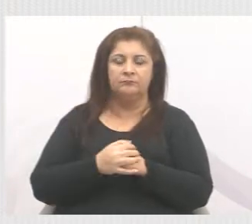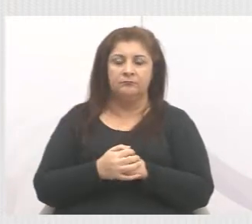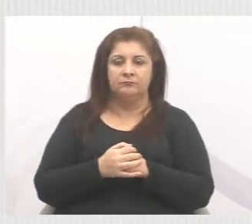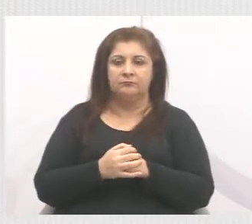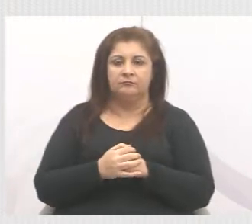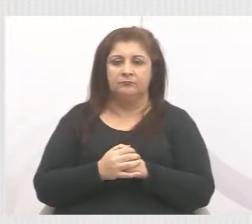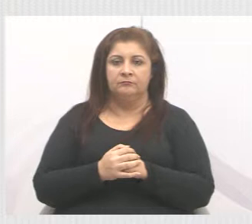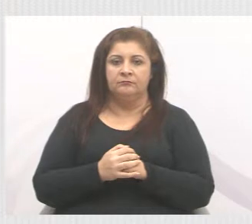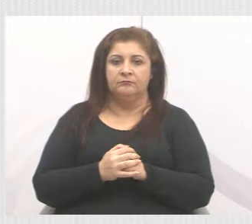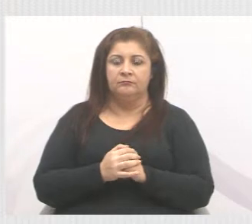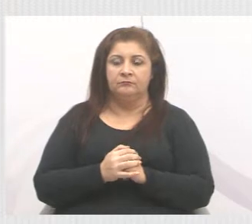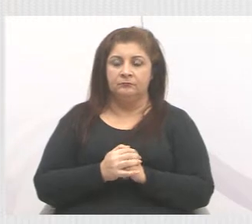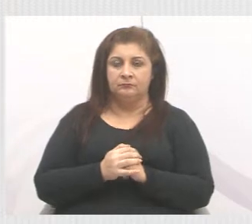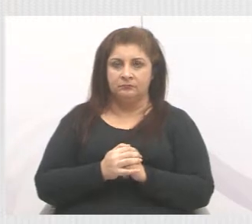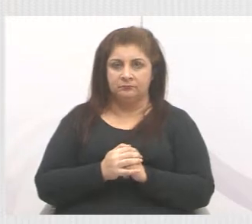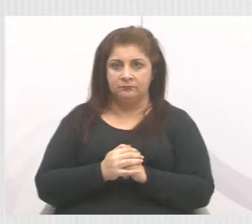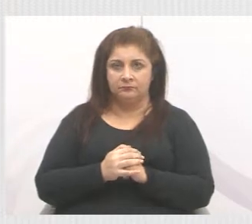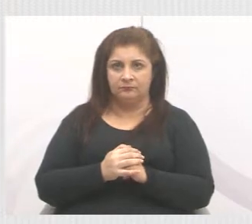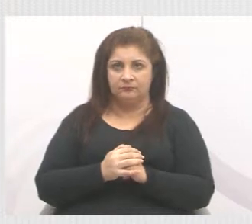viés